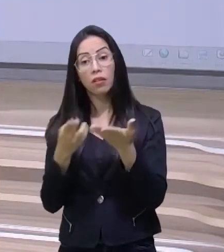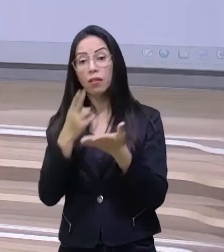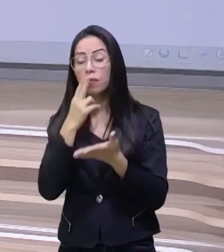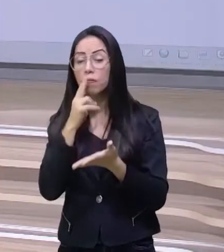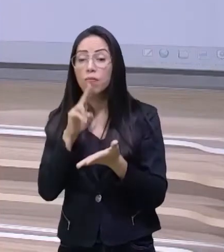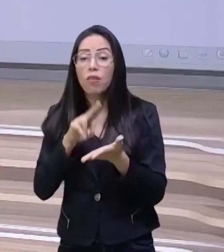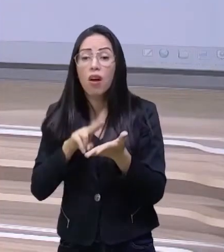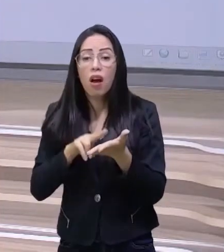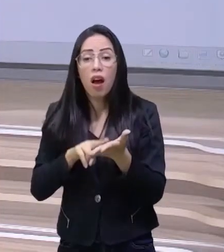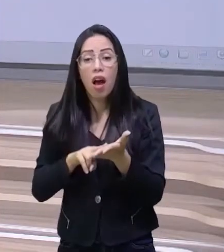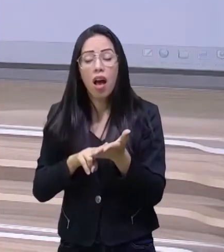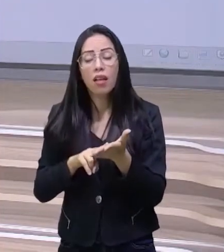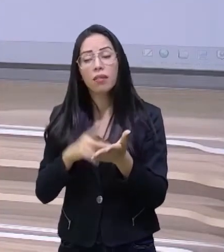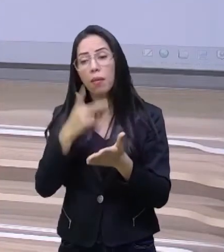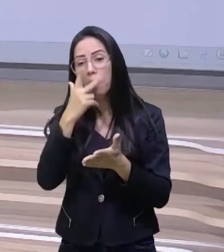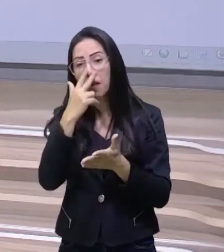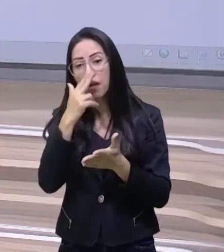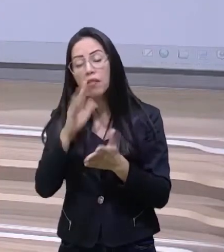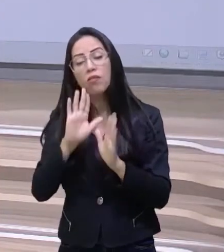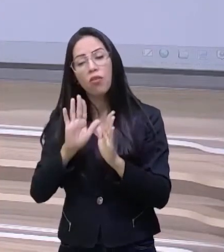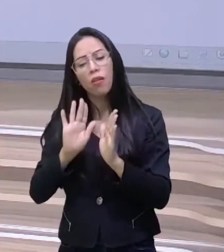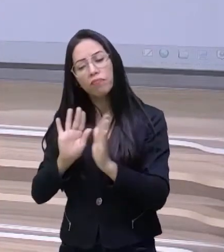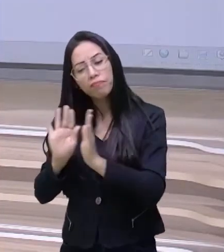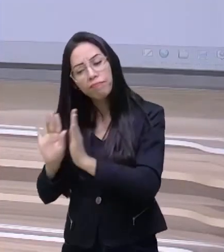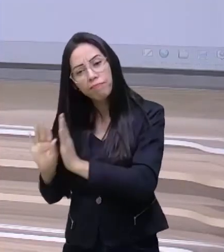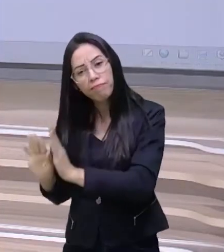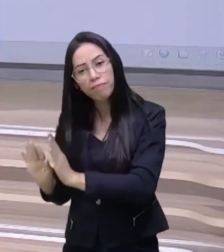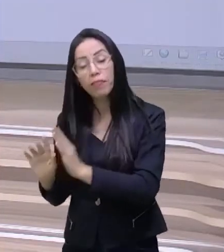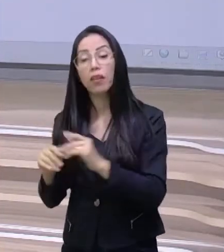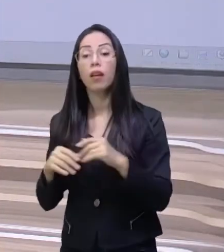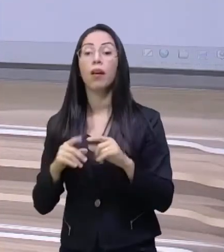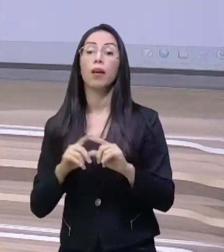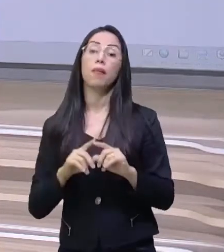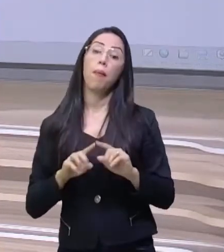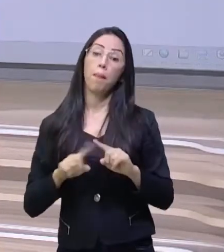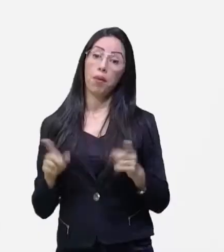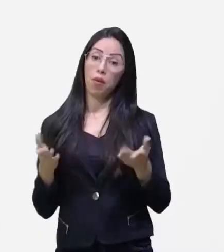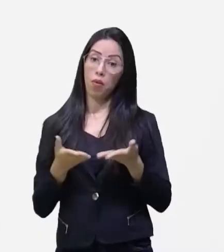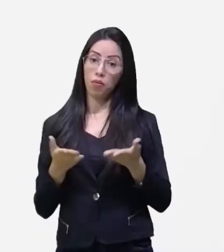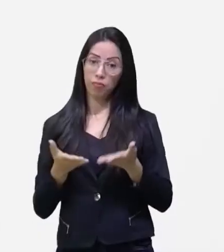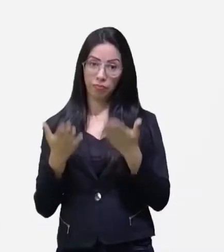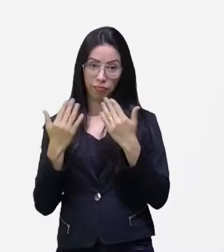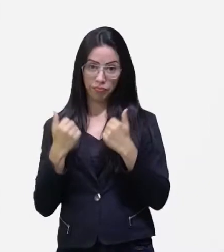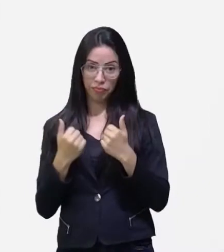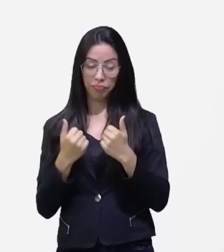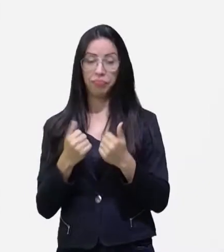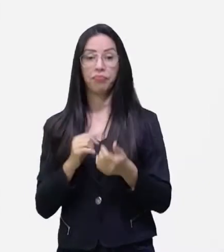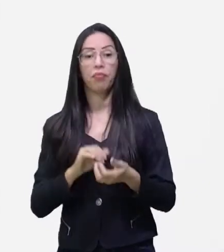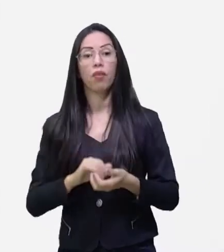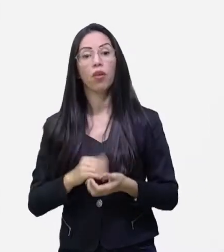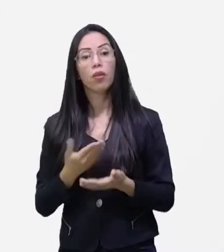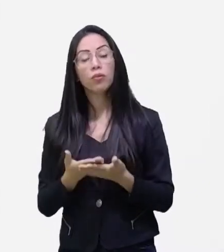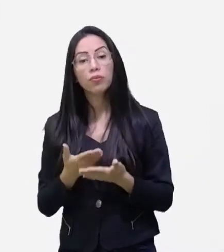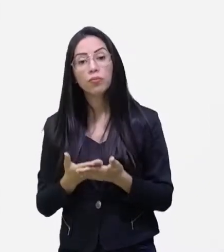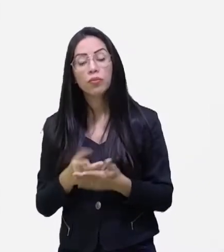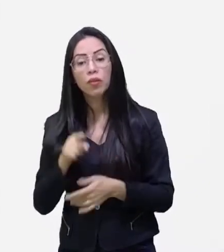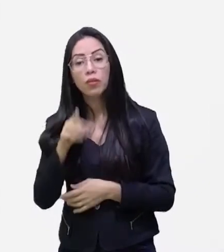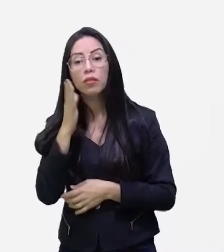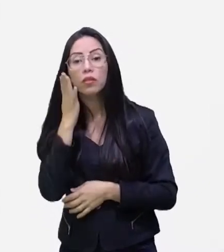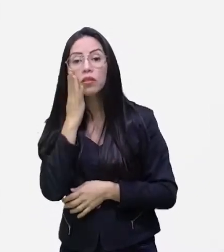deixada de lado em alguns aspectos, né? Então, vem aqui comigo. Você sabia que aqui